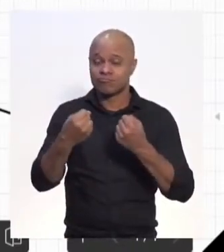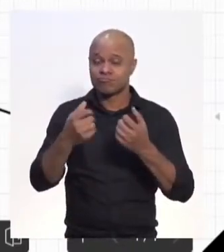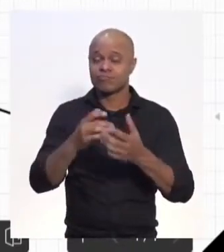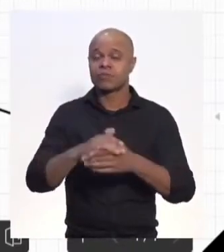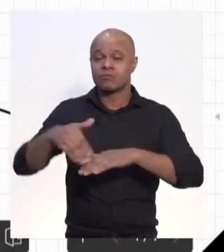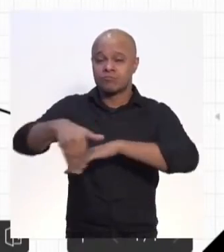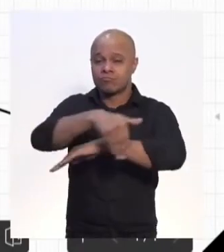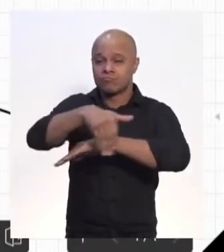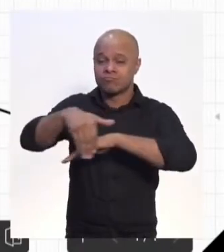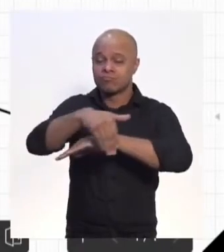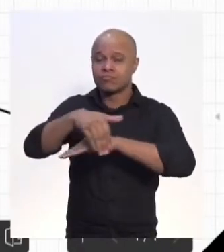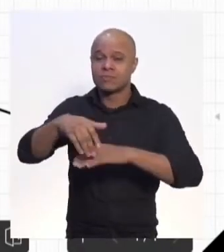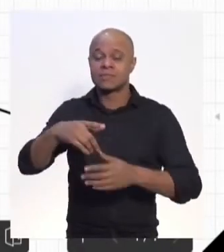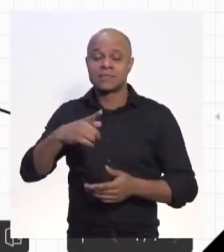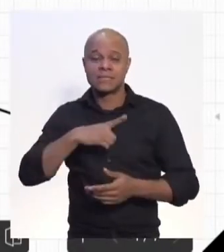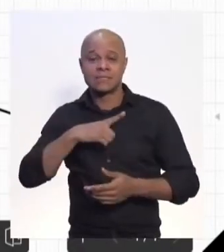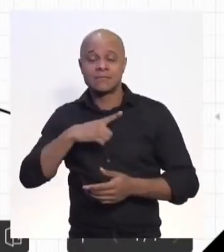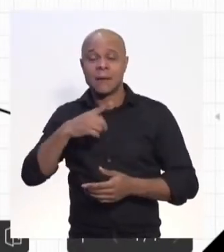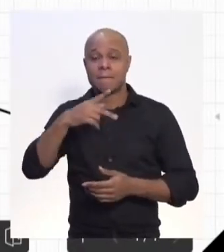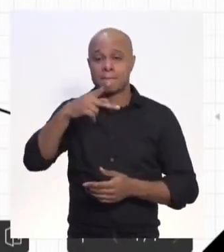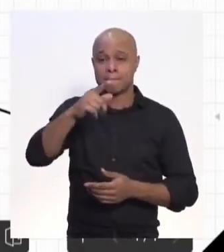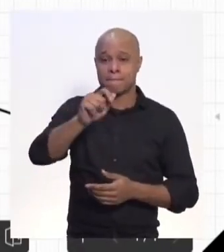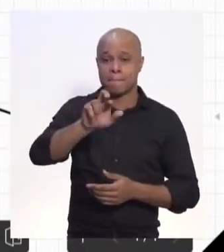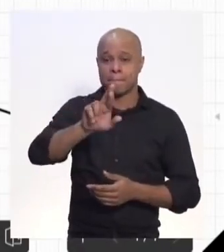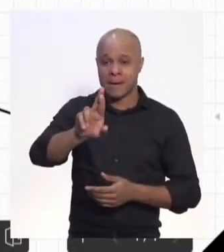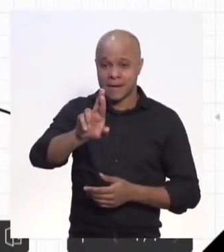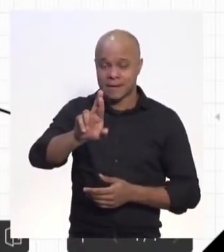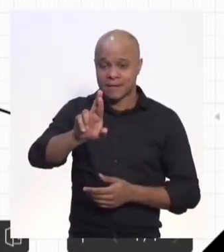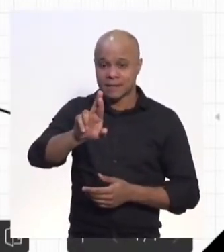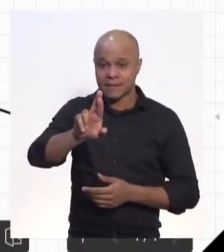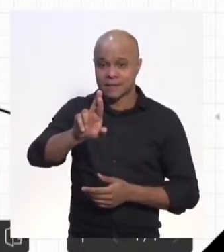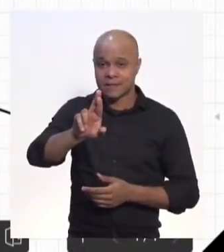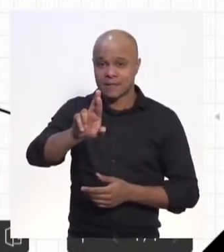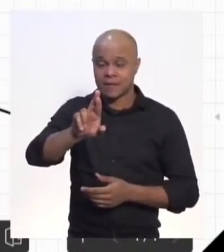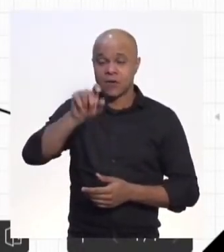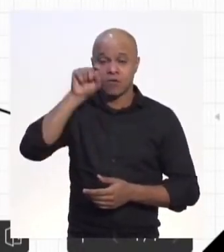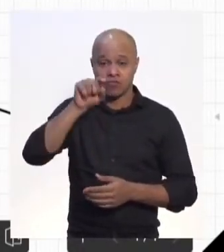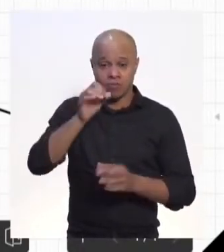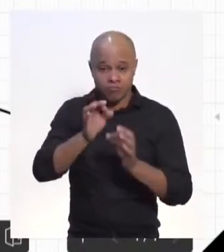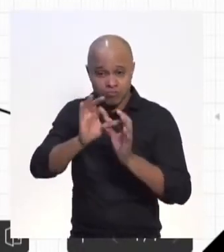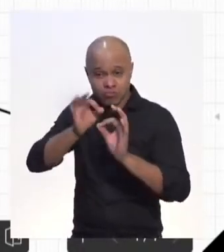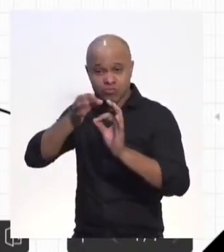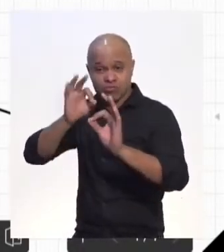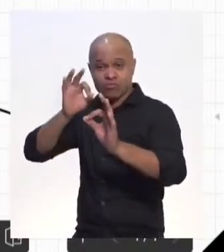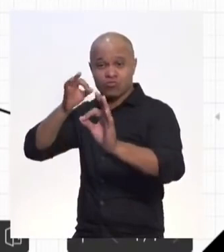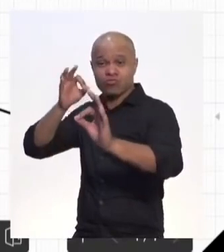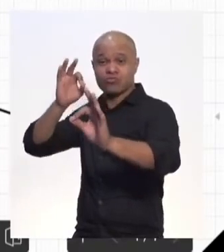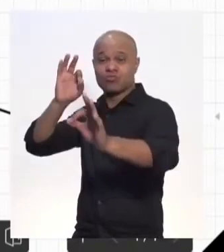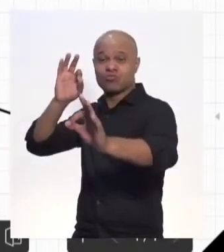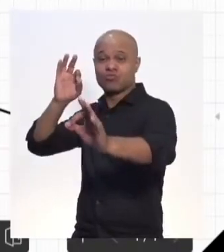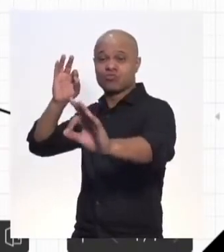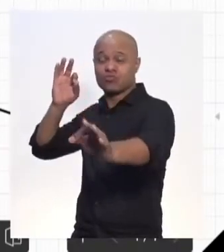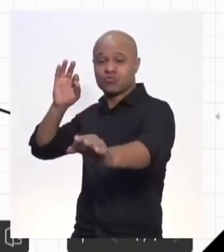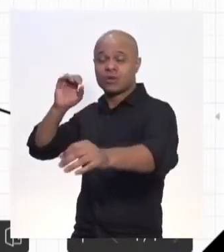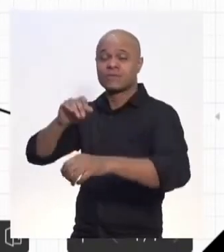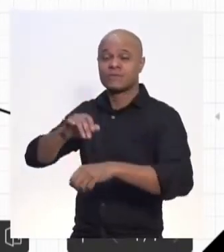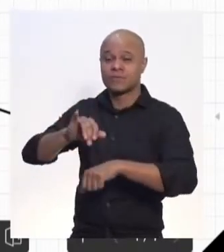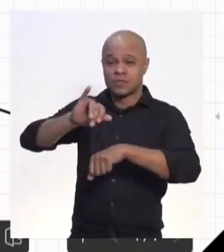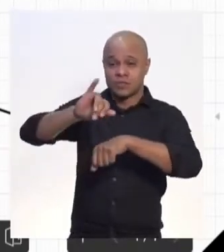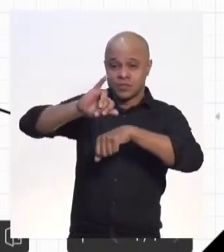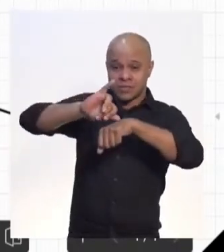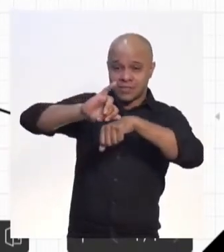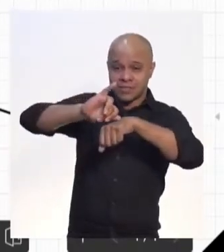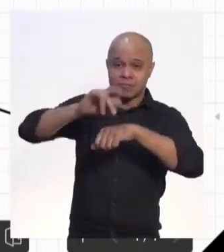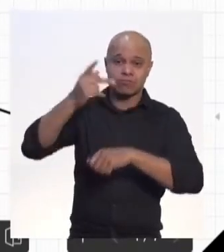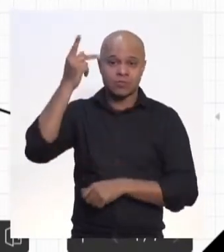rodovia, e ela tiver a numeração par, você está se distanciando ou se afastando do centro de São